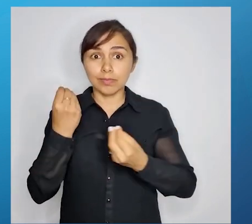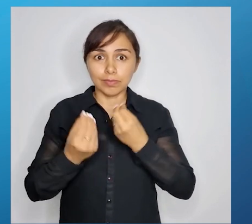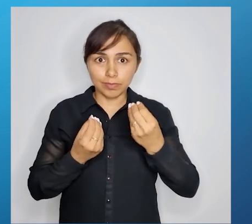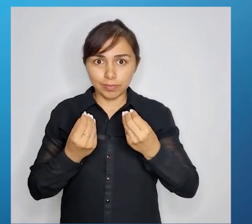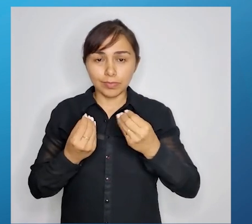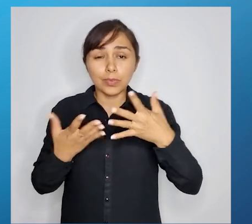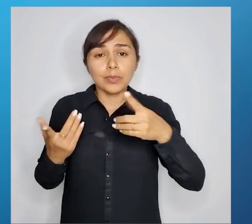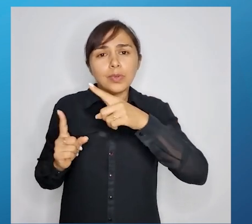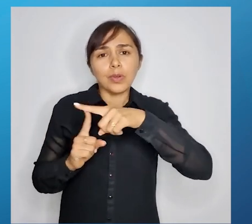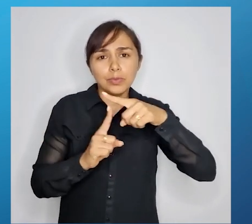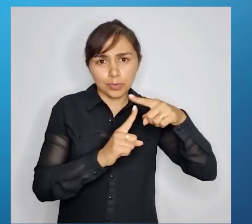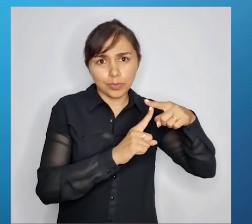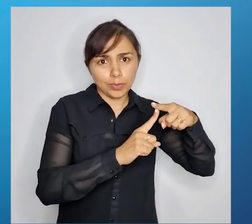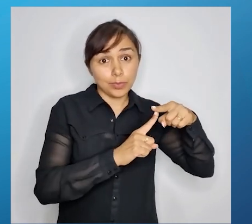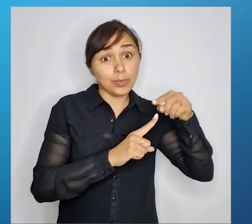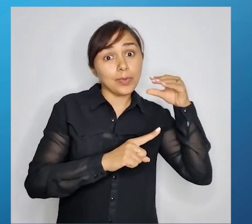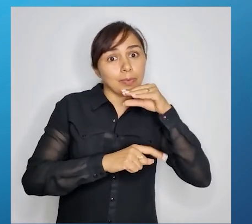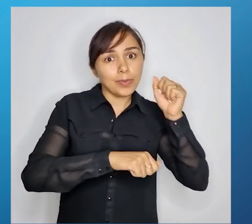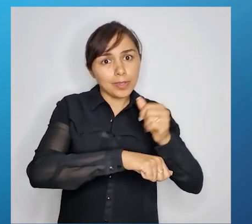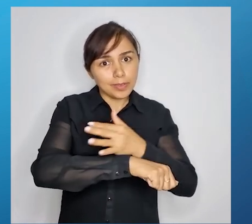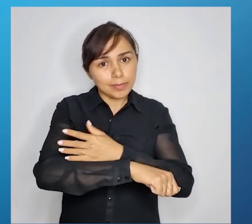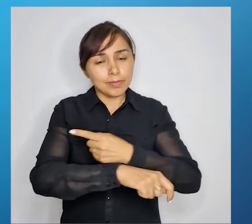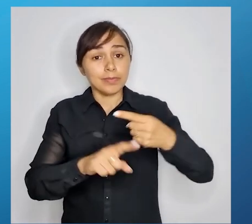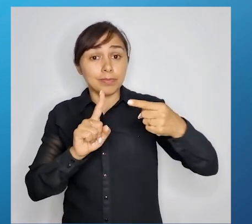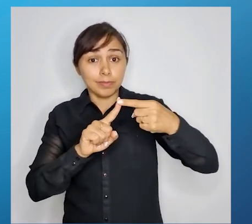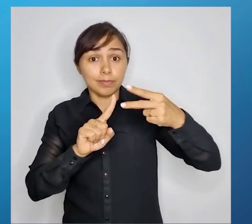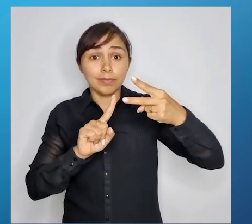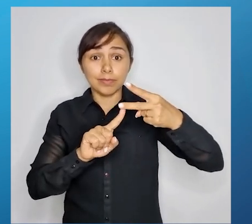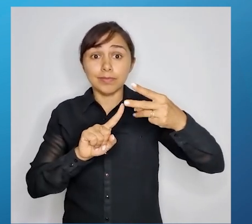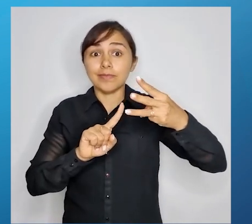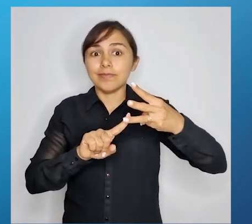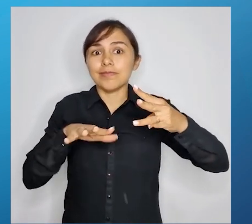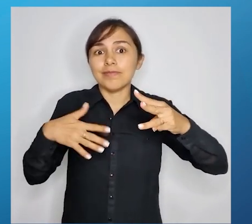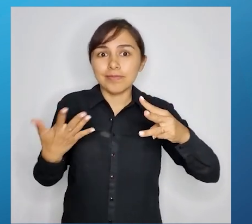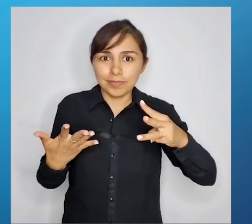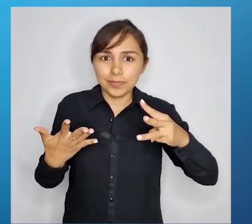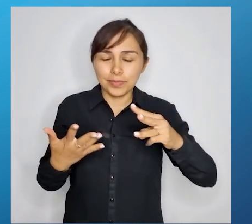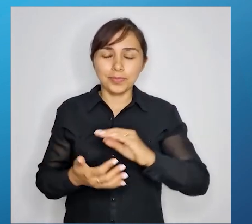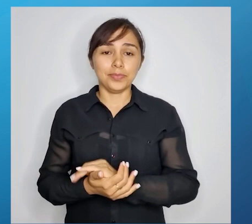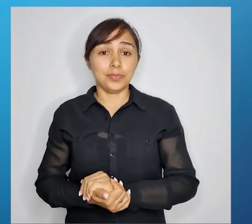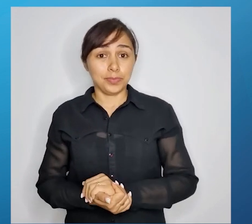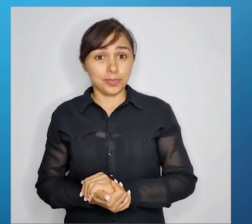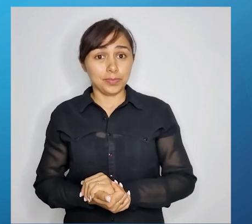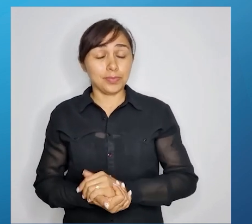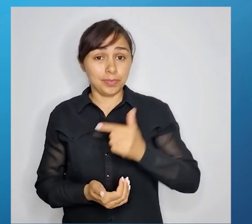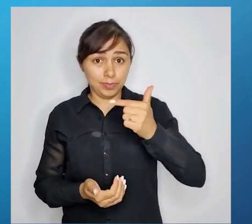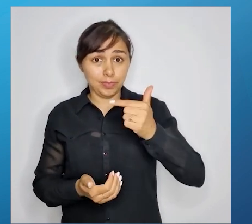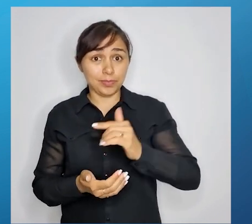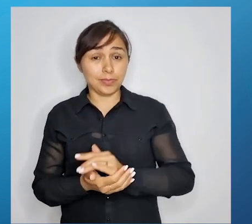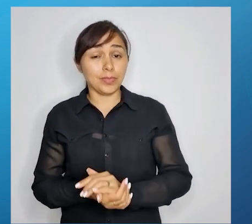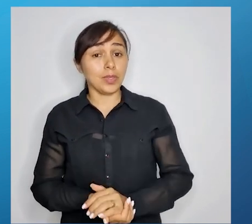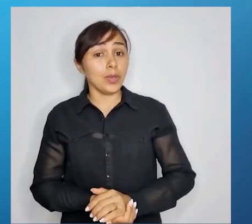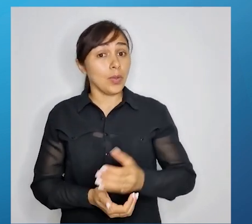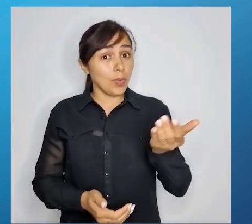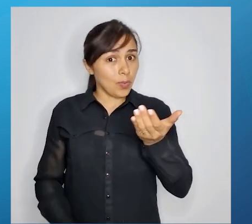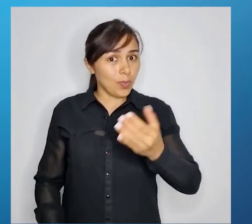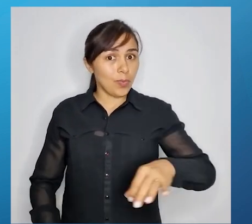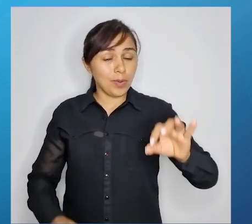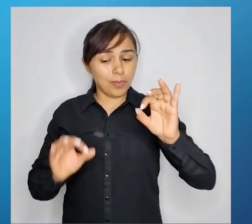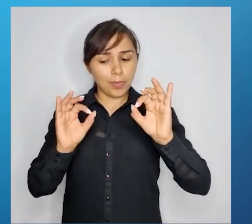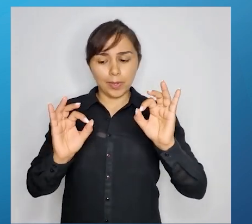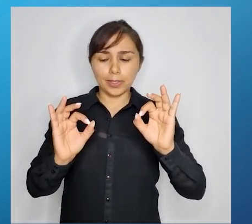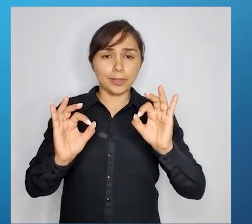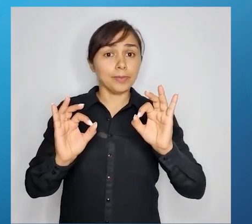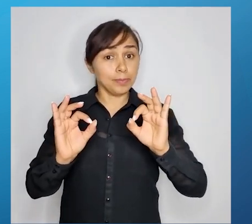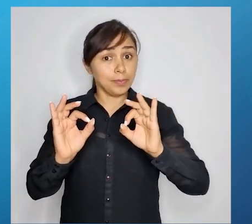radiação, convecção, condução. Qual será a nossa resposta aqui? Uma moeda bem polida fica mais ou menos quente